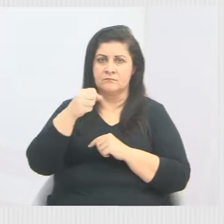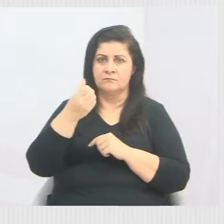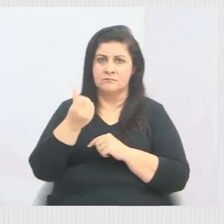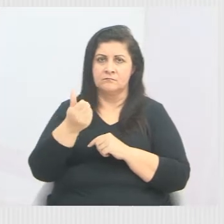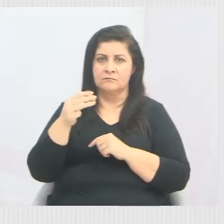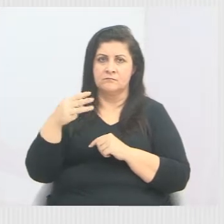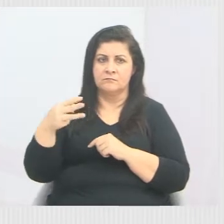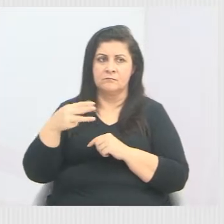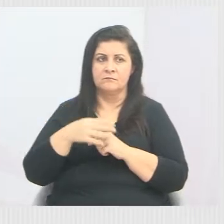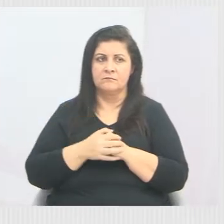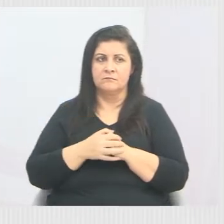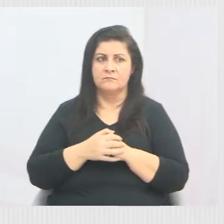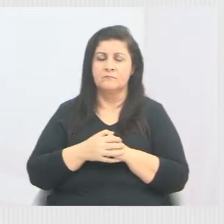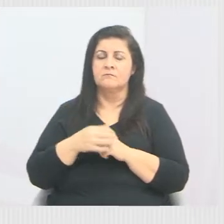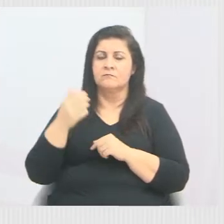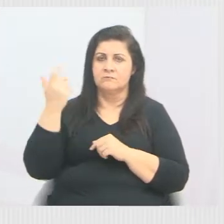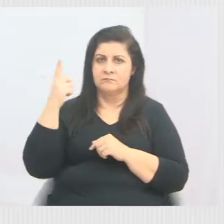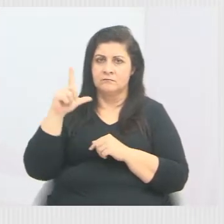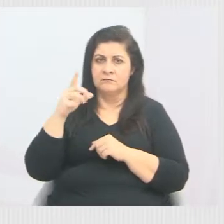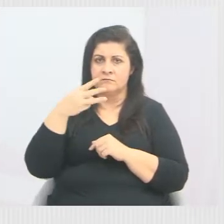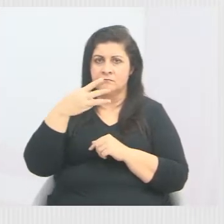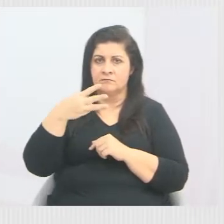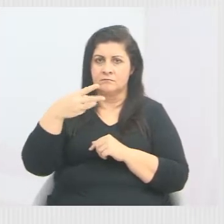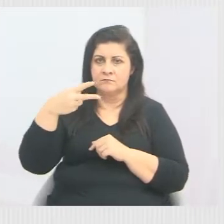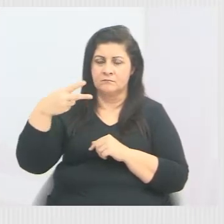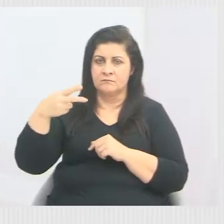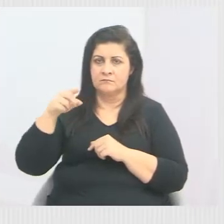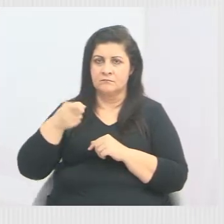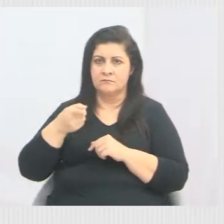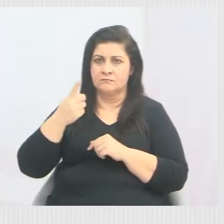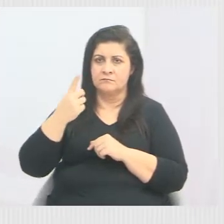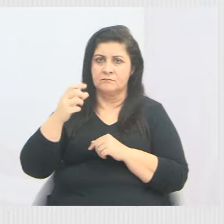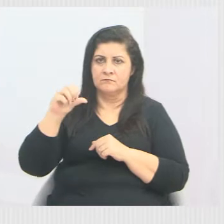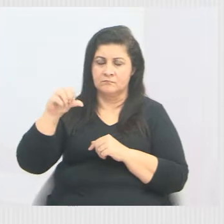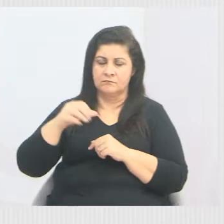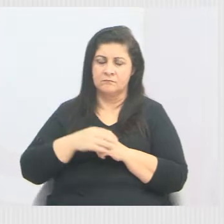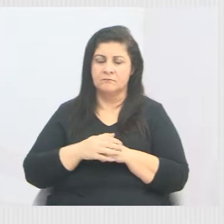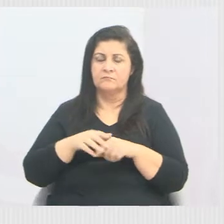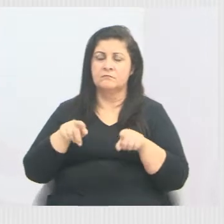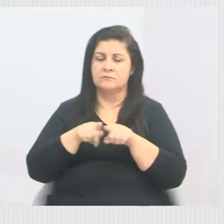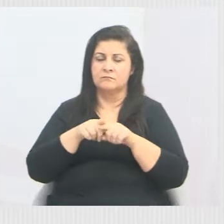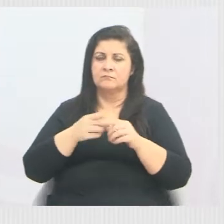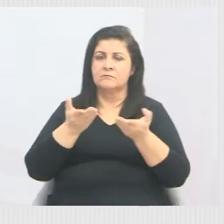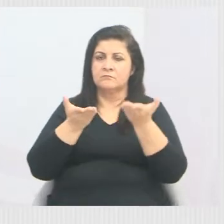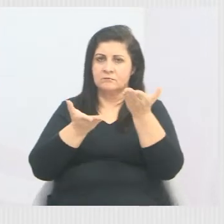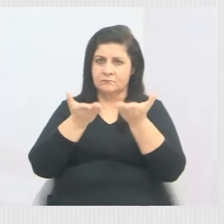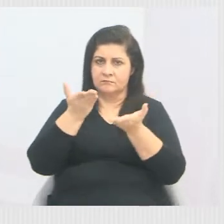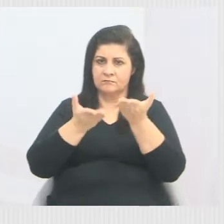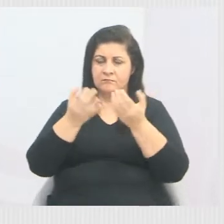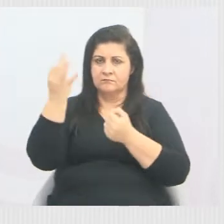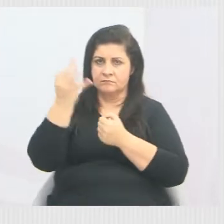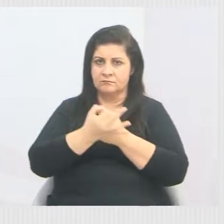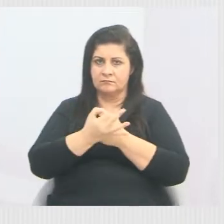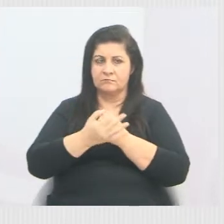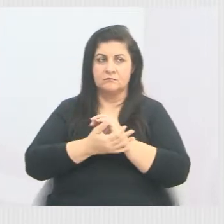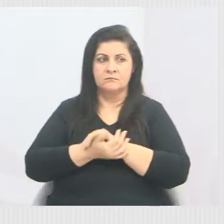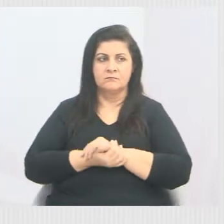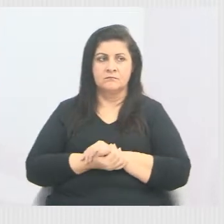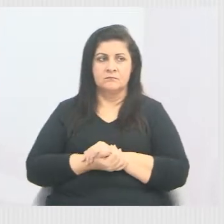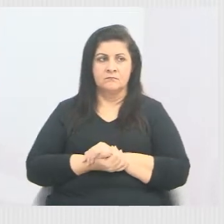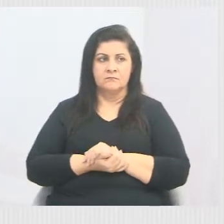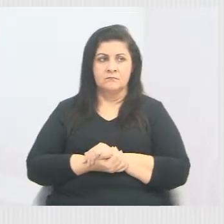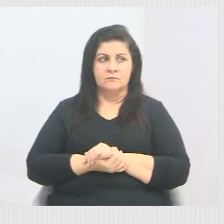30.863.000. Meta alcançada, 32,19%, também dentro do equilíbrio do orçamento.